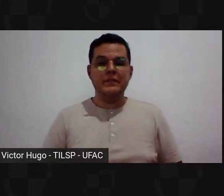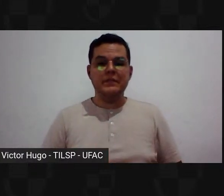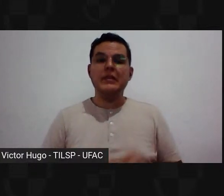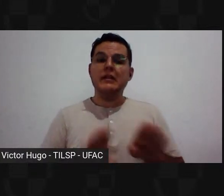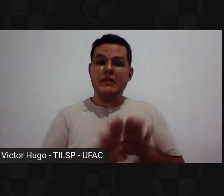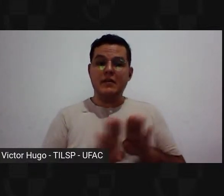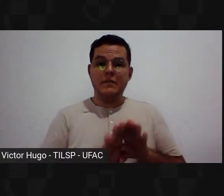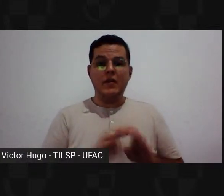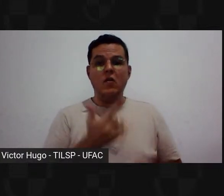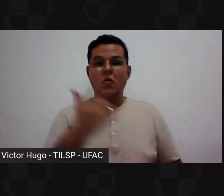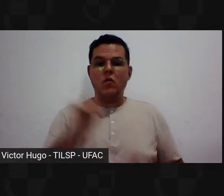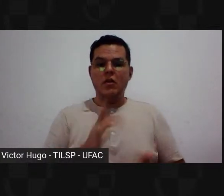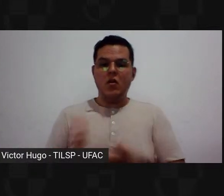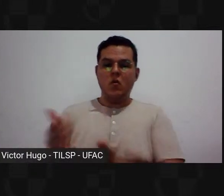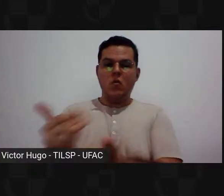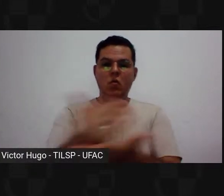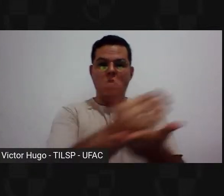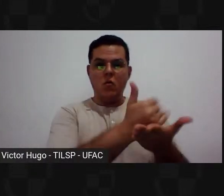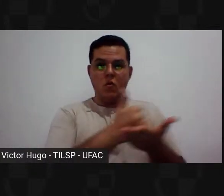alguns